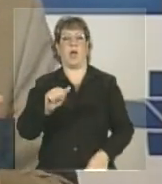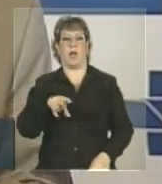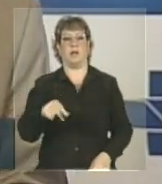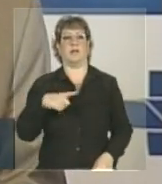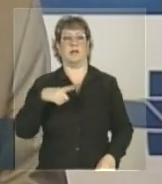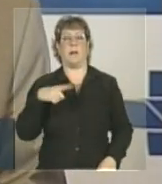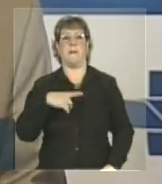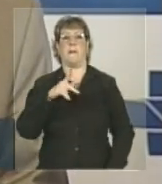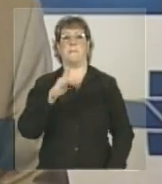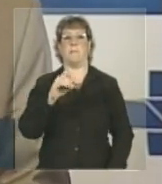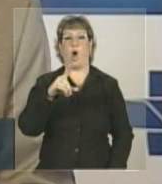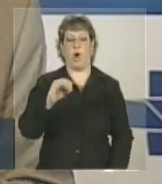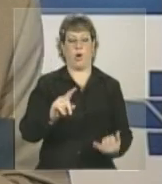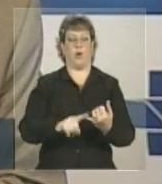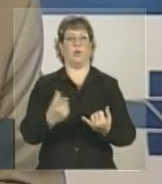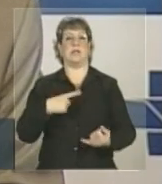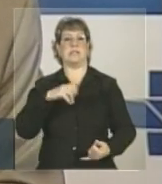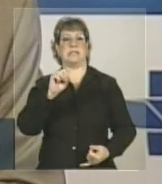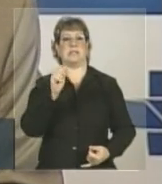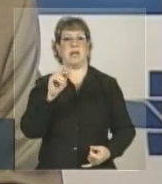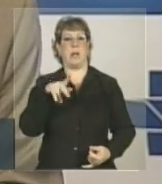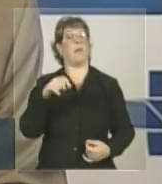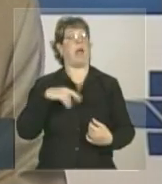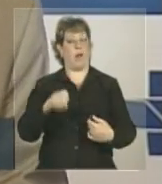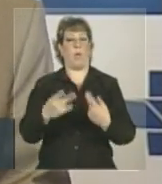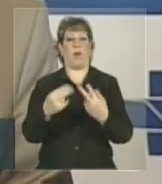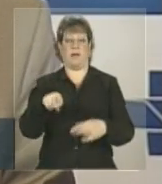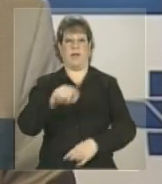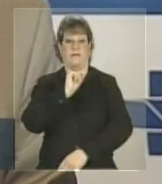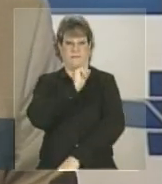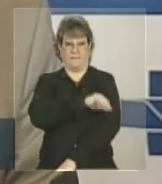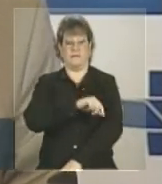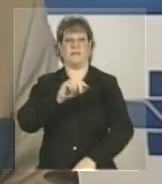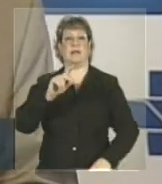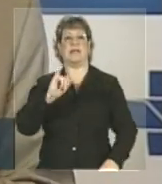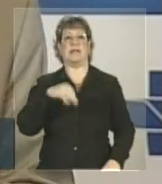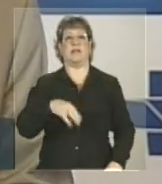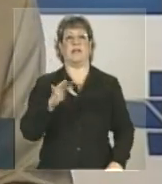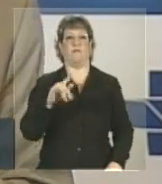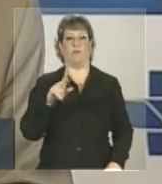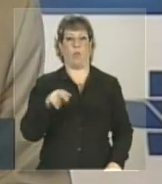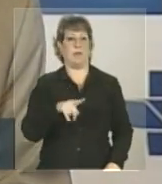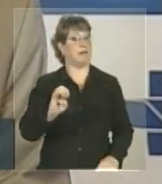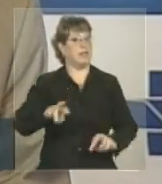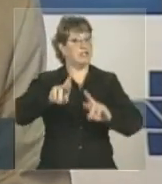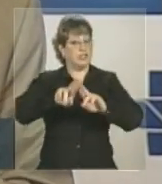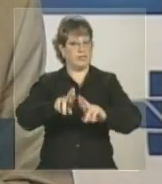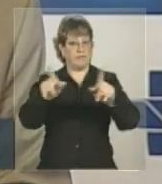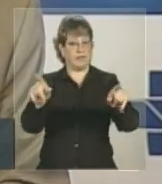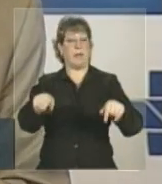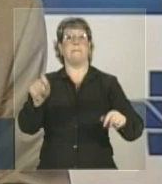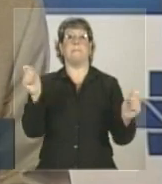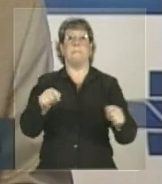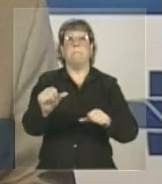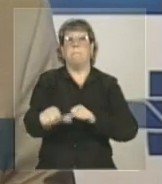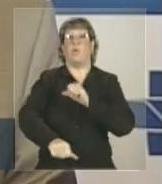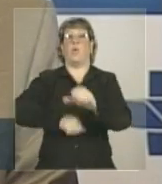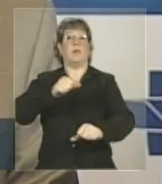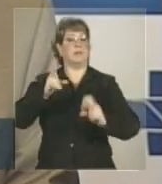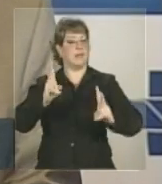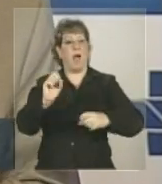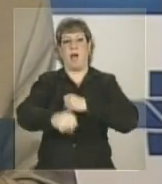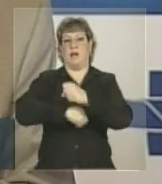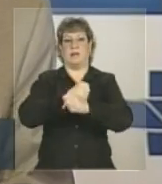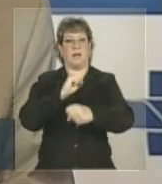de sarampo é desse jeito. A vacina de influenza não é assim. A vacina de influenza muda, pode mudar todos os